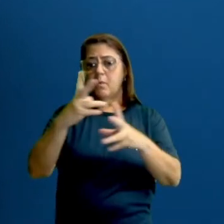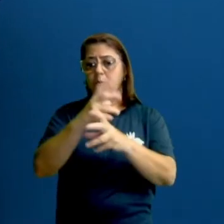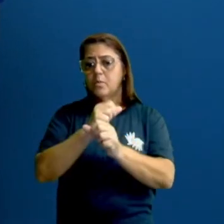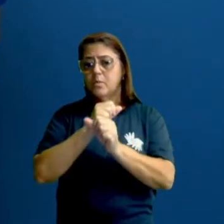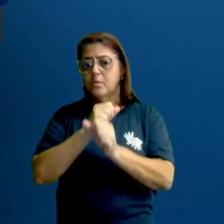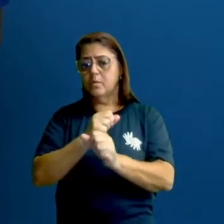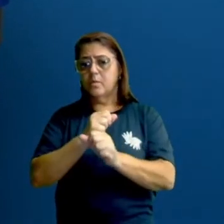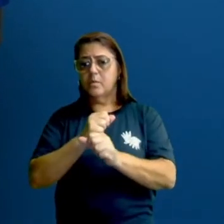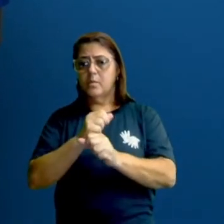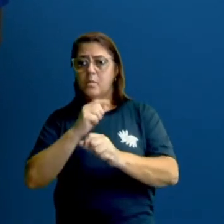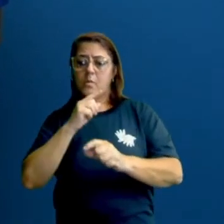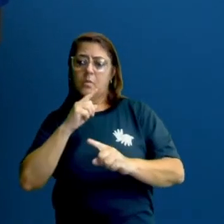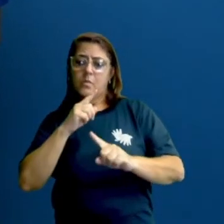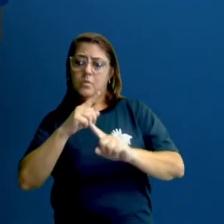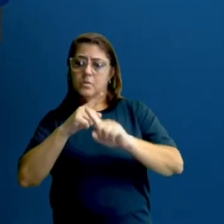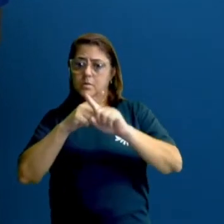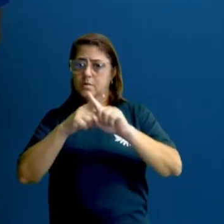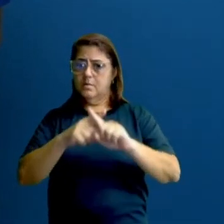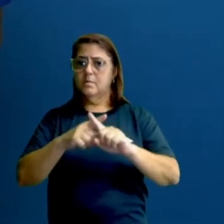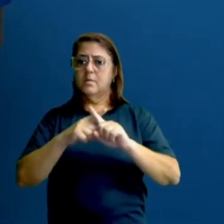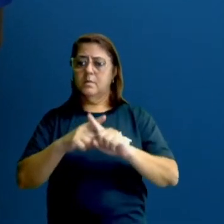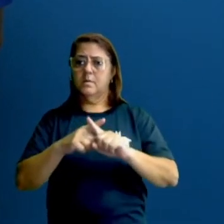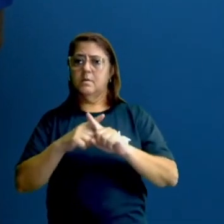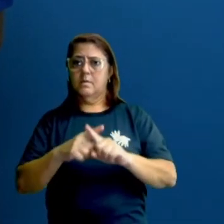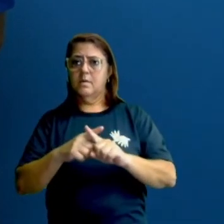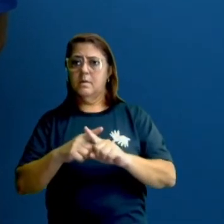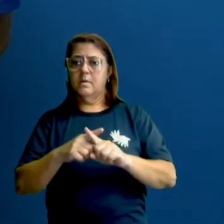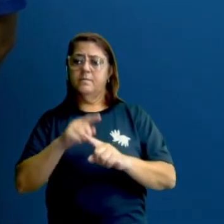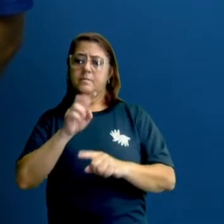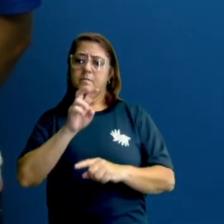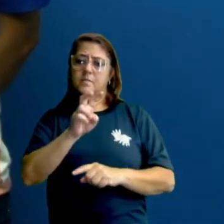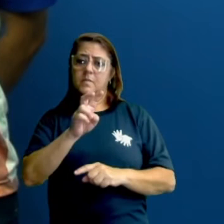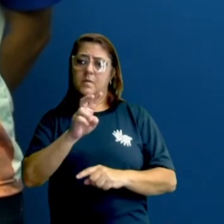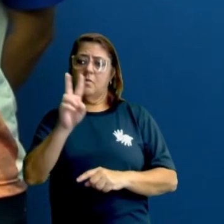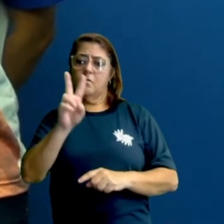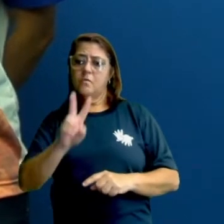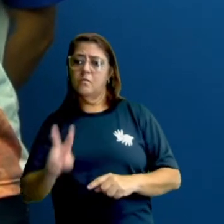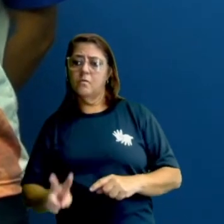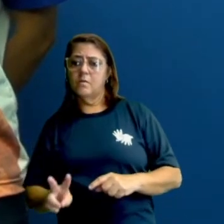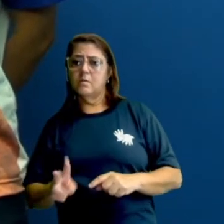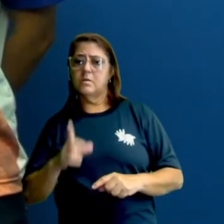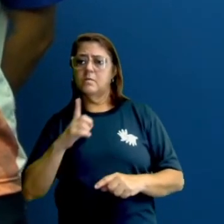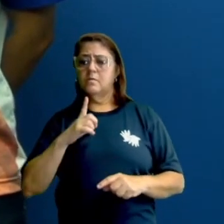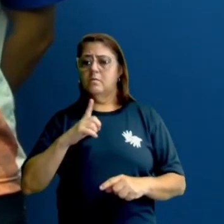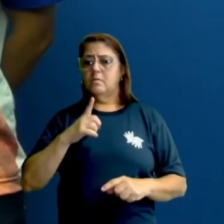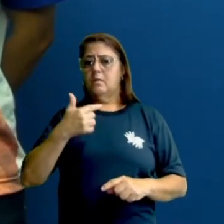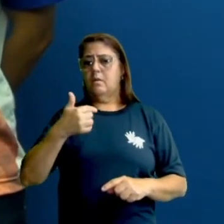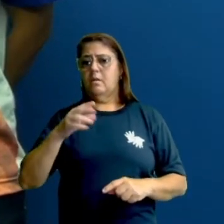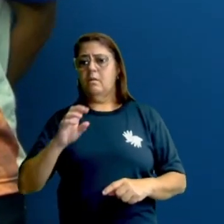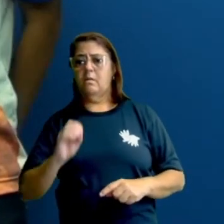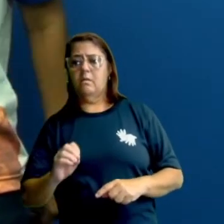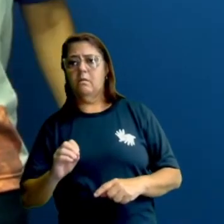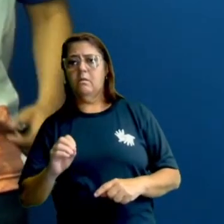e multiplicar, ou seja, colocá-lo 5 vezes, eu vou ter um total de 10